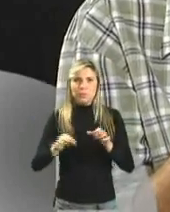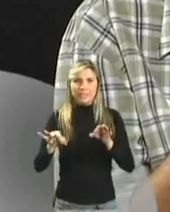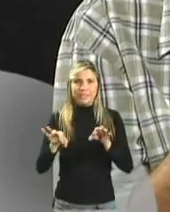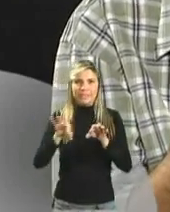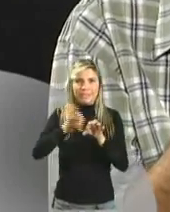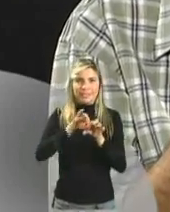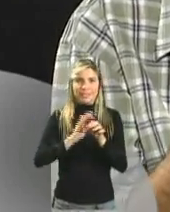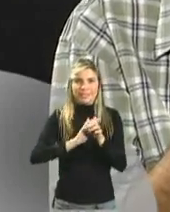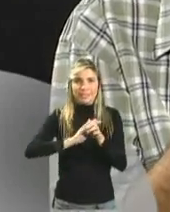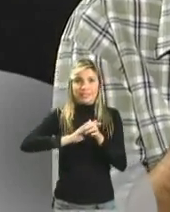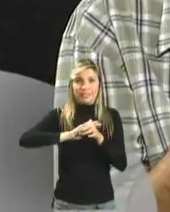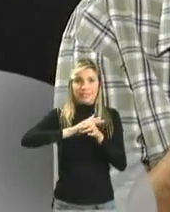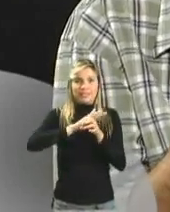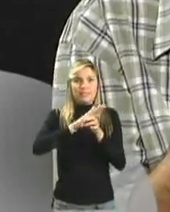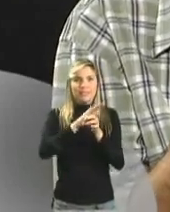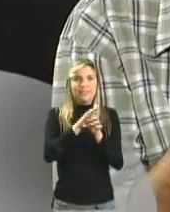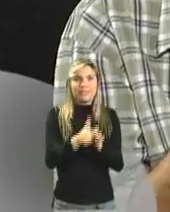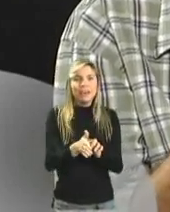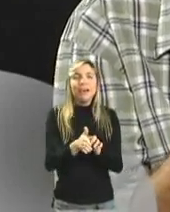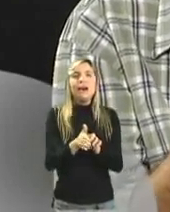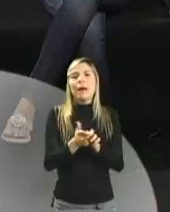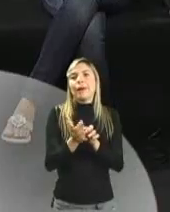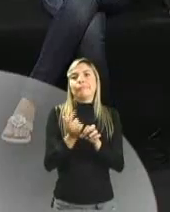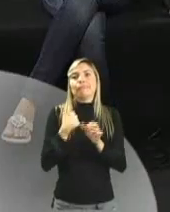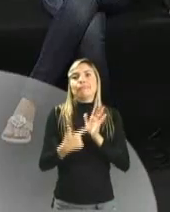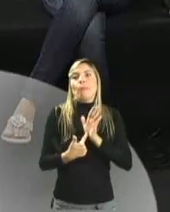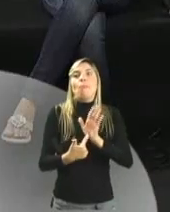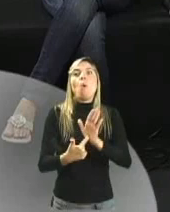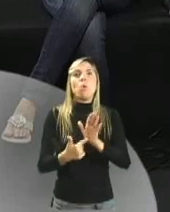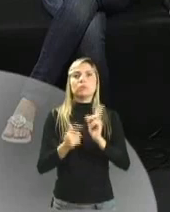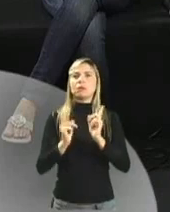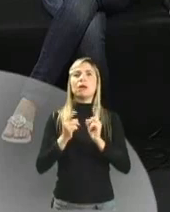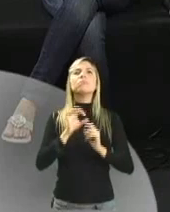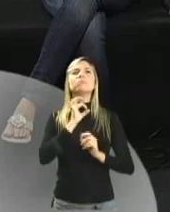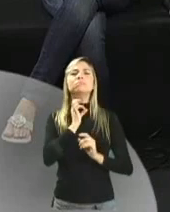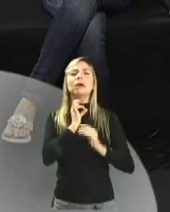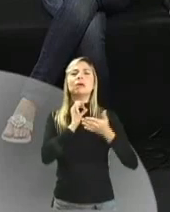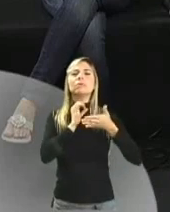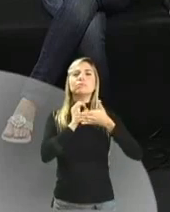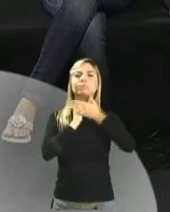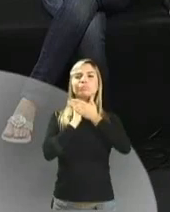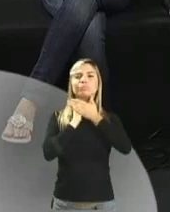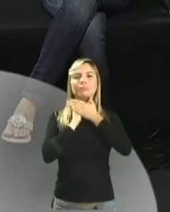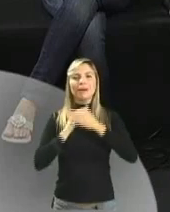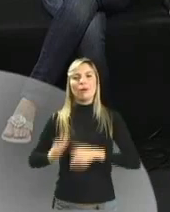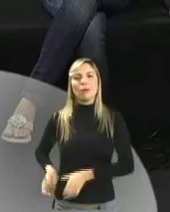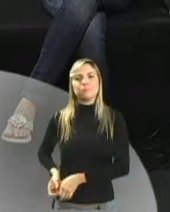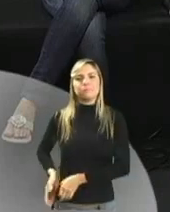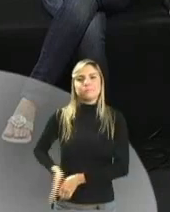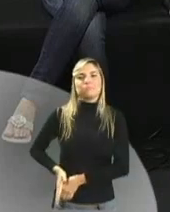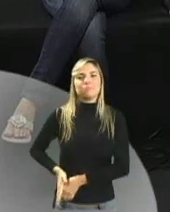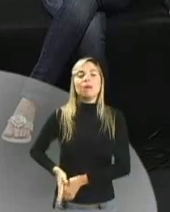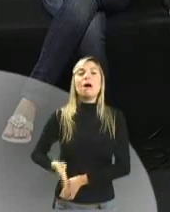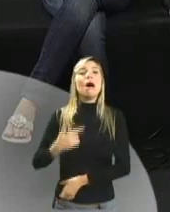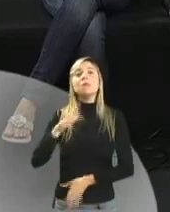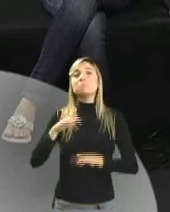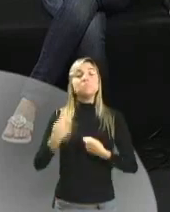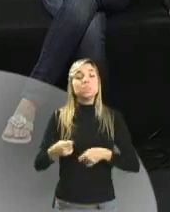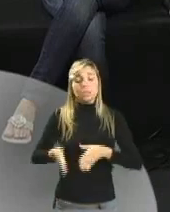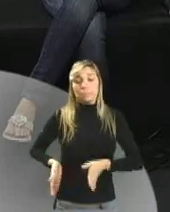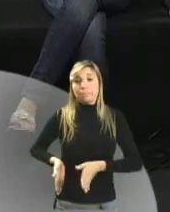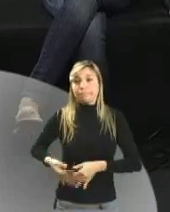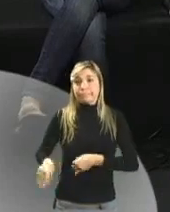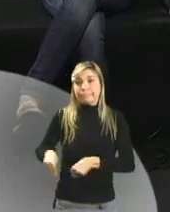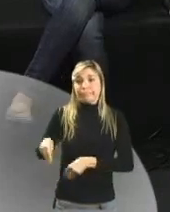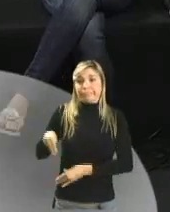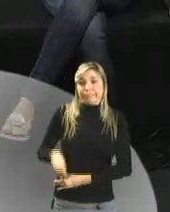prótese que vai deixar obstruída ou não visível o ostoma e sem a necessidade de uma